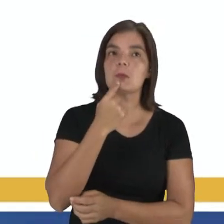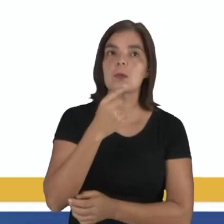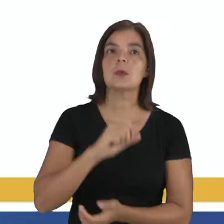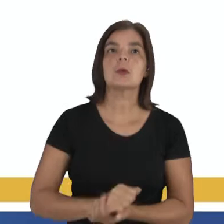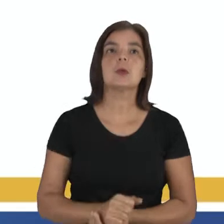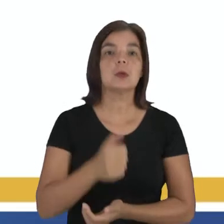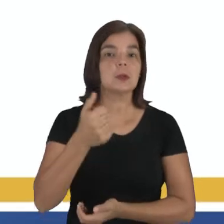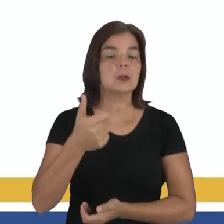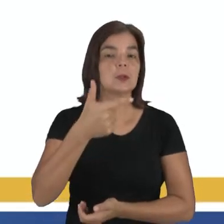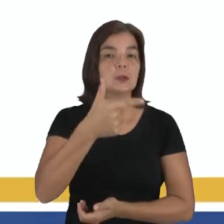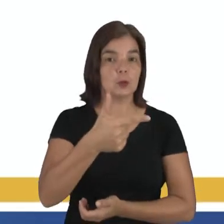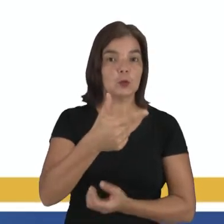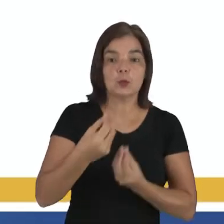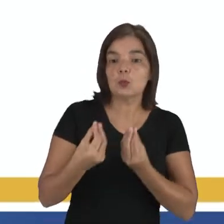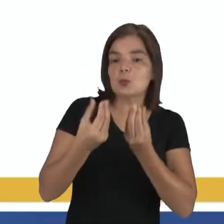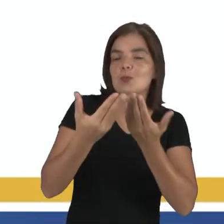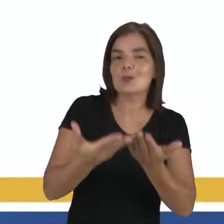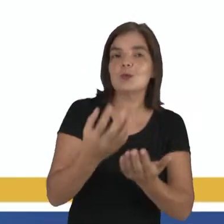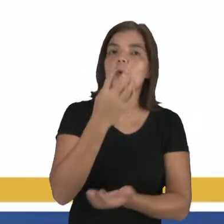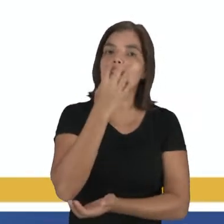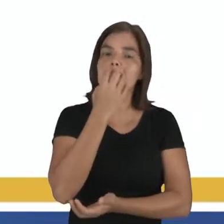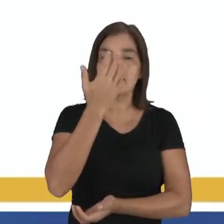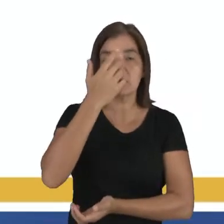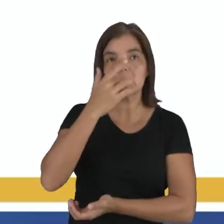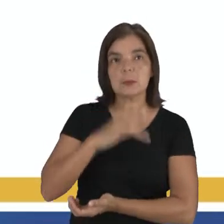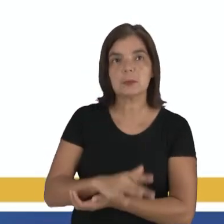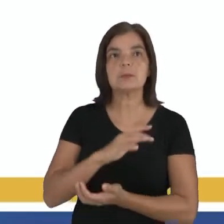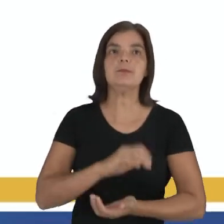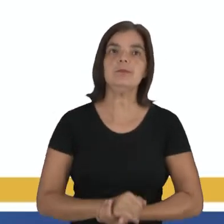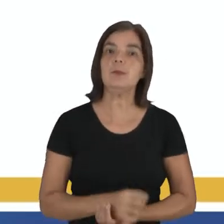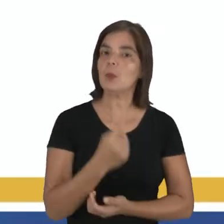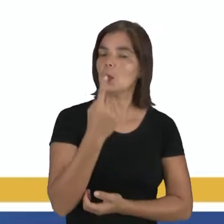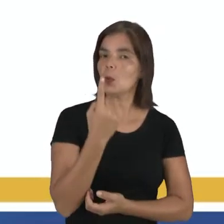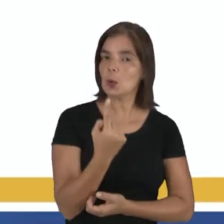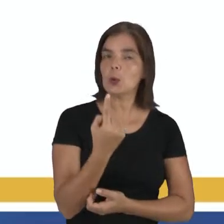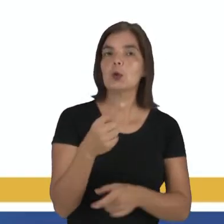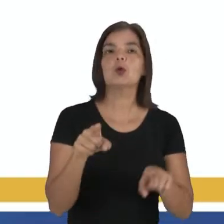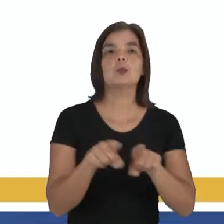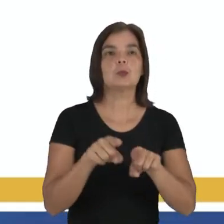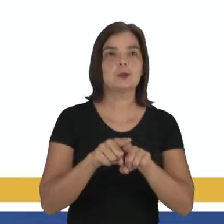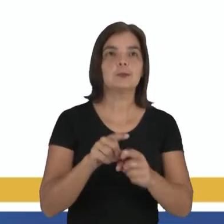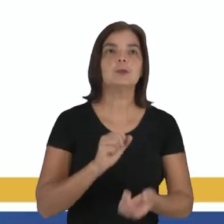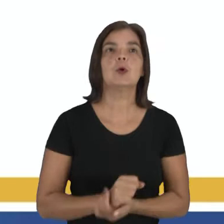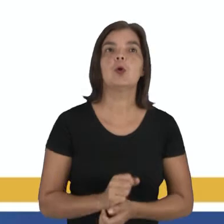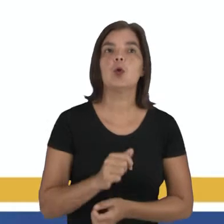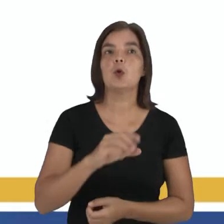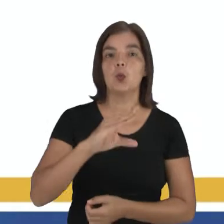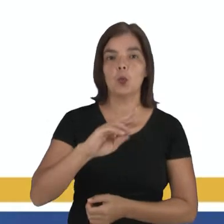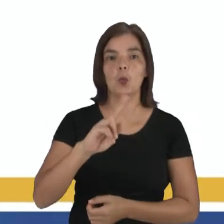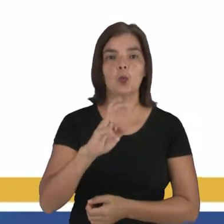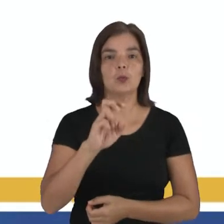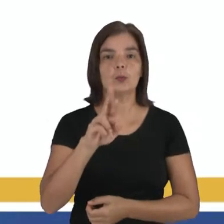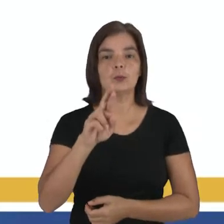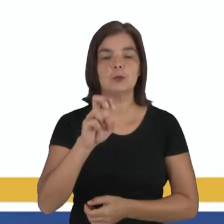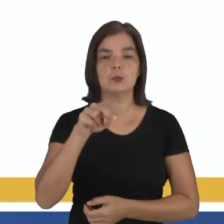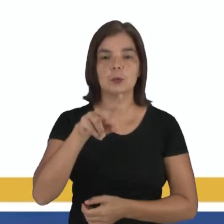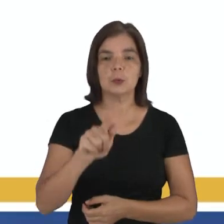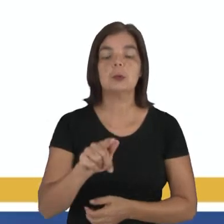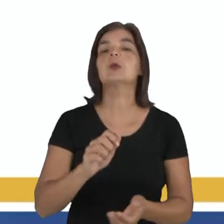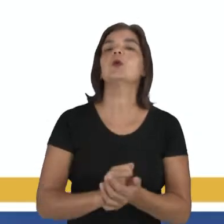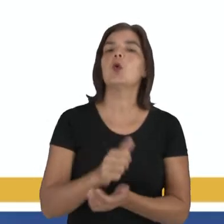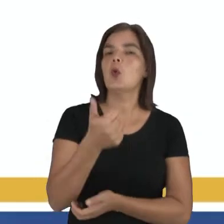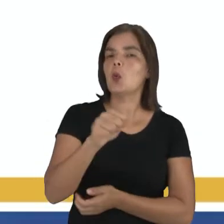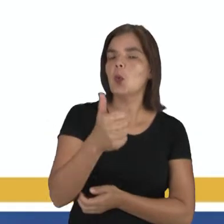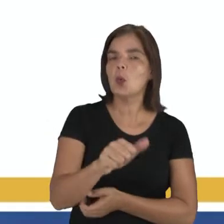deu 12 destes cães para crianças. Uma delas foi James, um menino de 11 anos